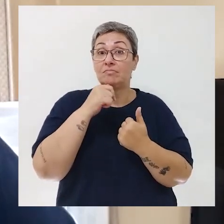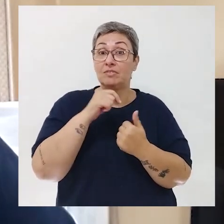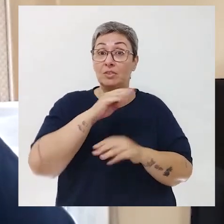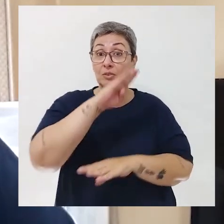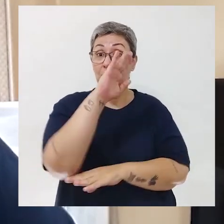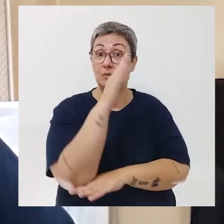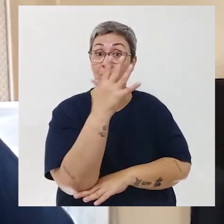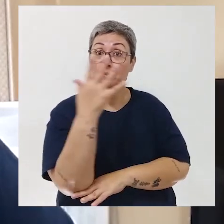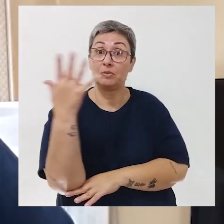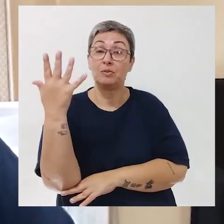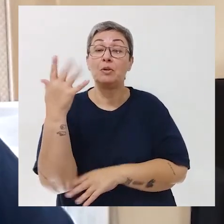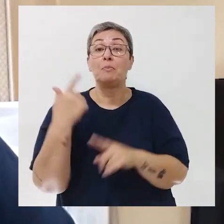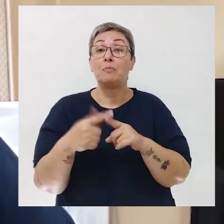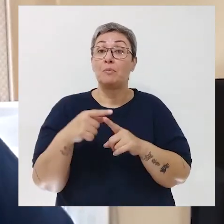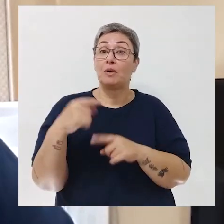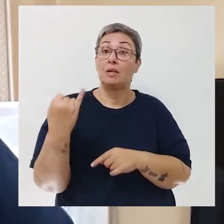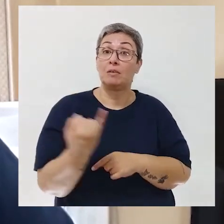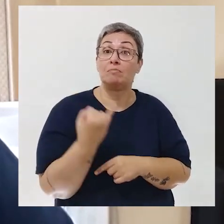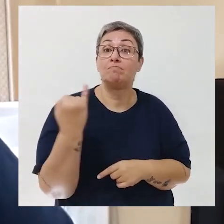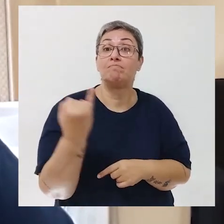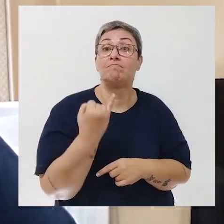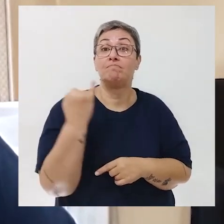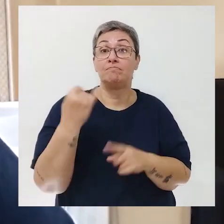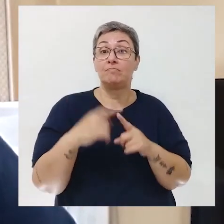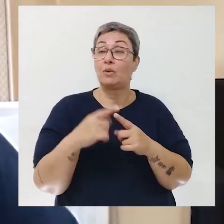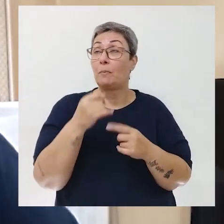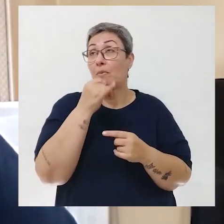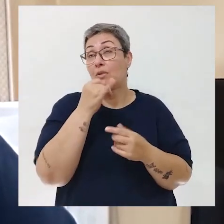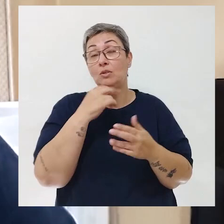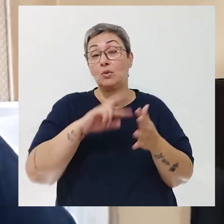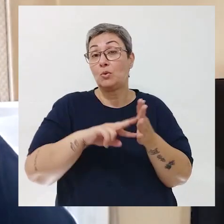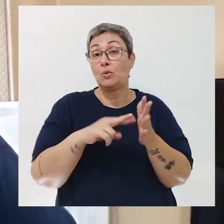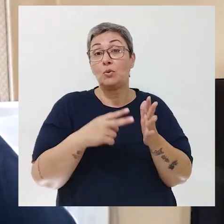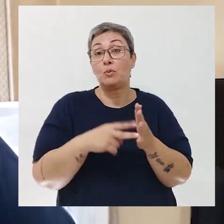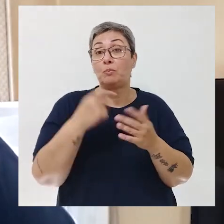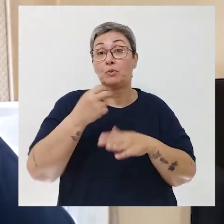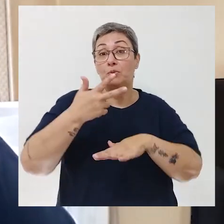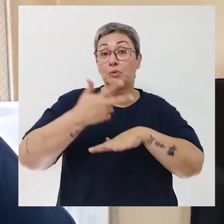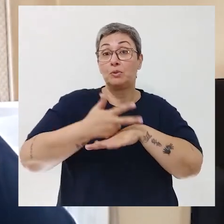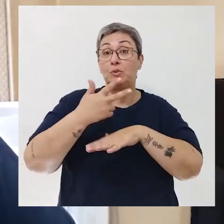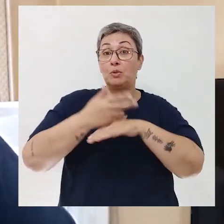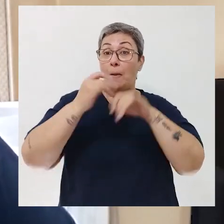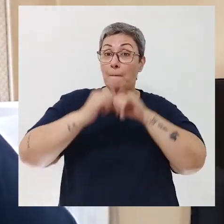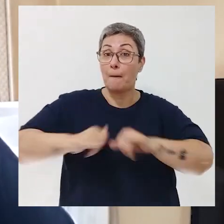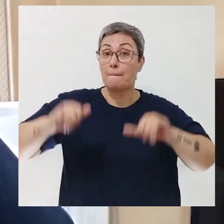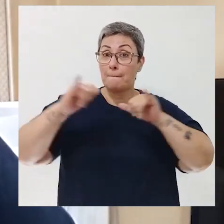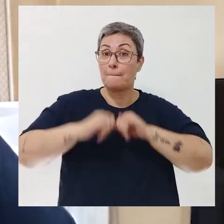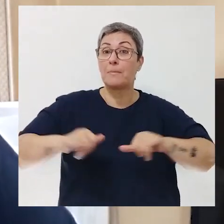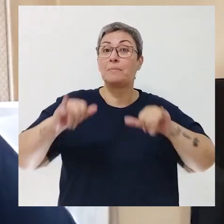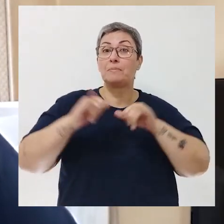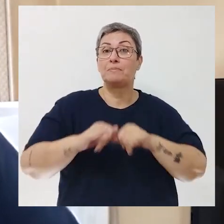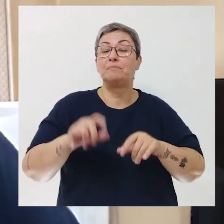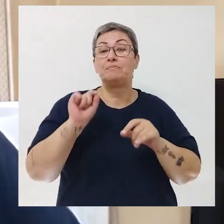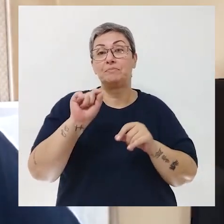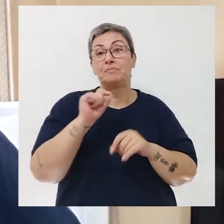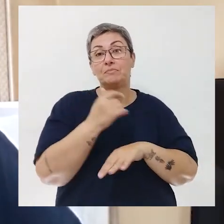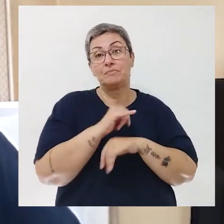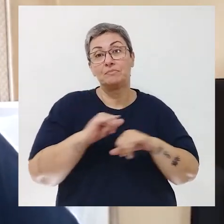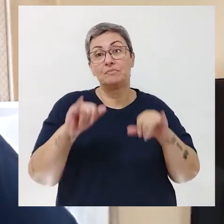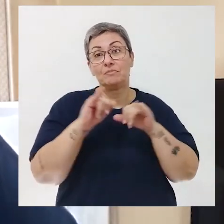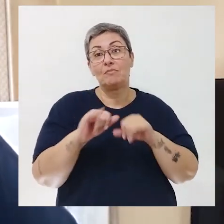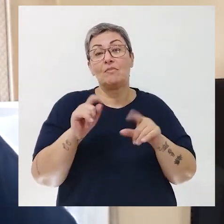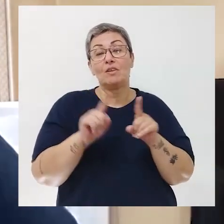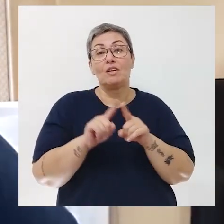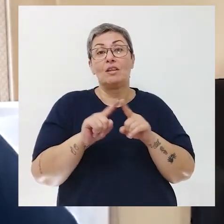no meio ambiente, porque é importante. É como se fosse um vídeo de campanha, né? Uma